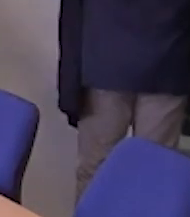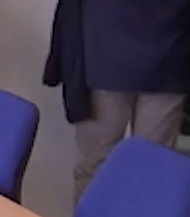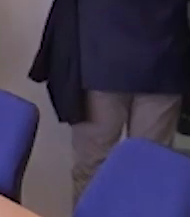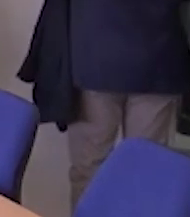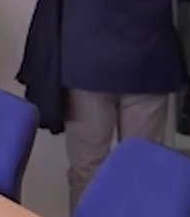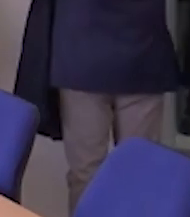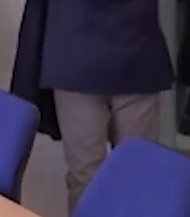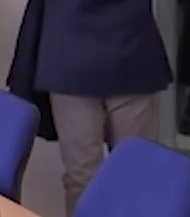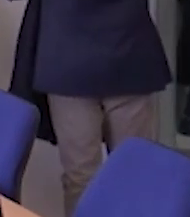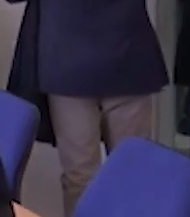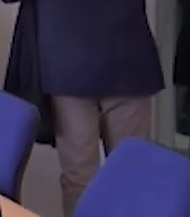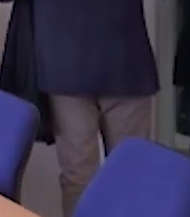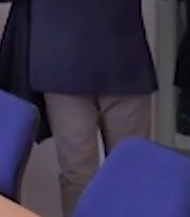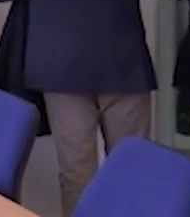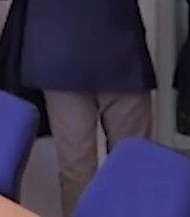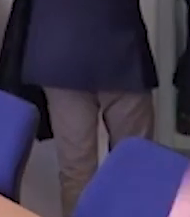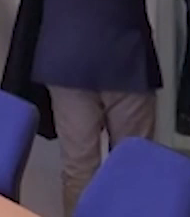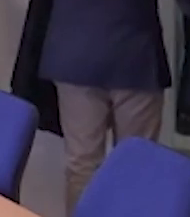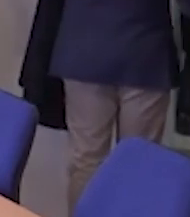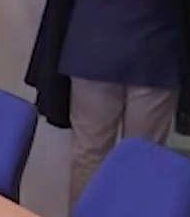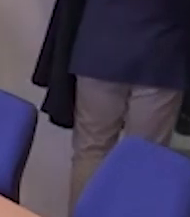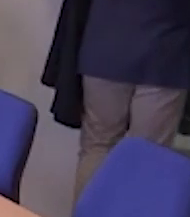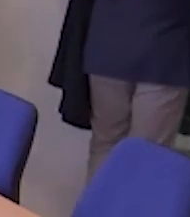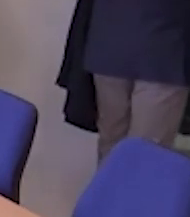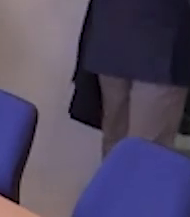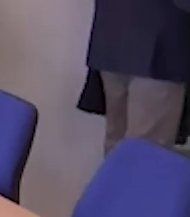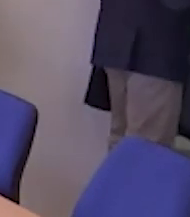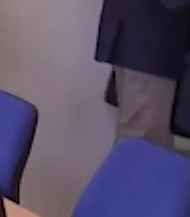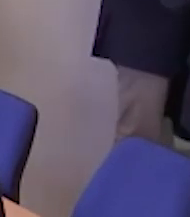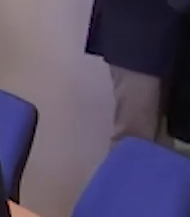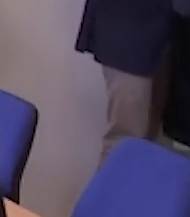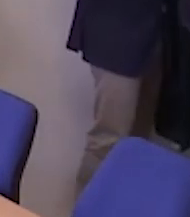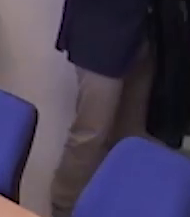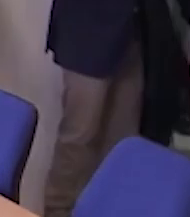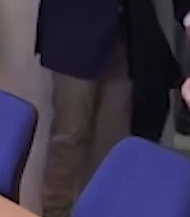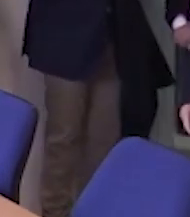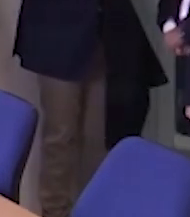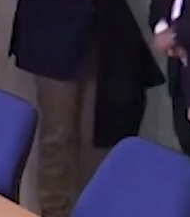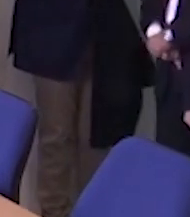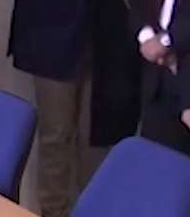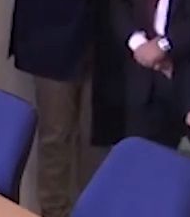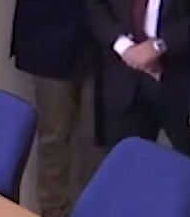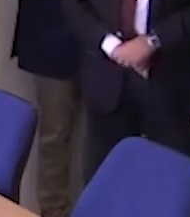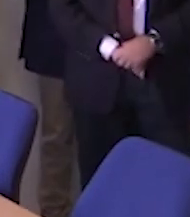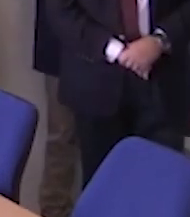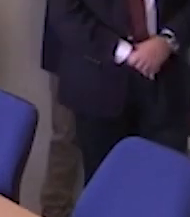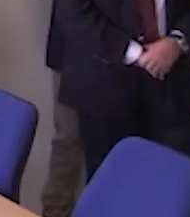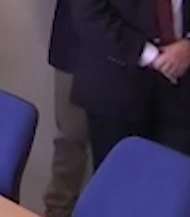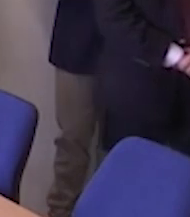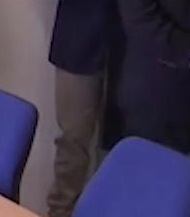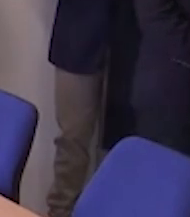laboratório reacreditado. Essa foi também, digamos, uma das missões que me fez ir justamente a este